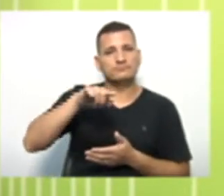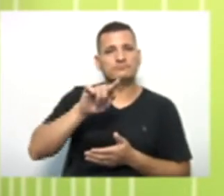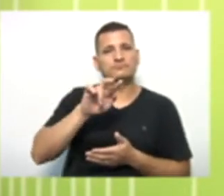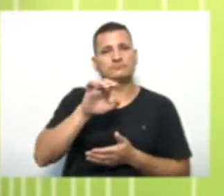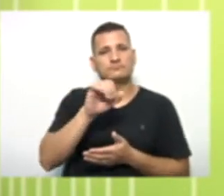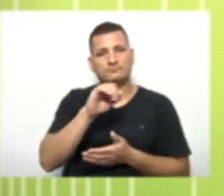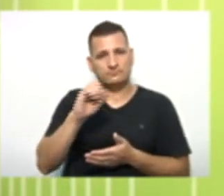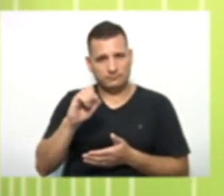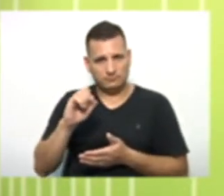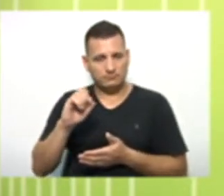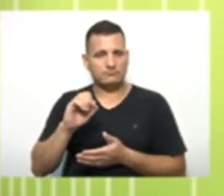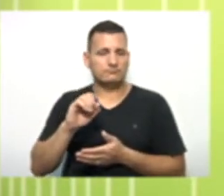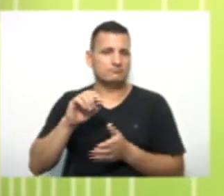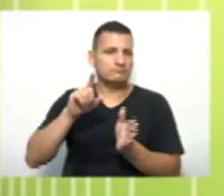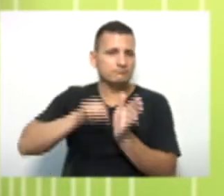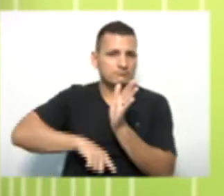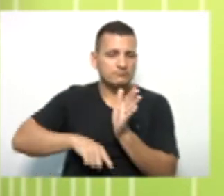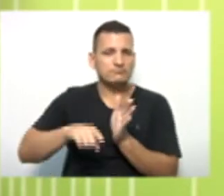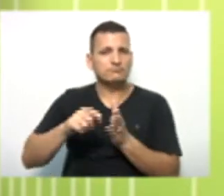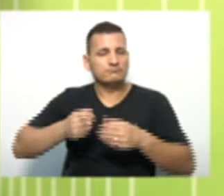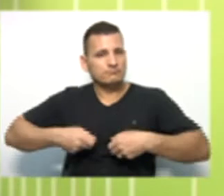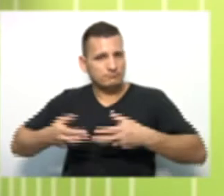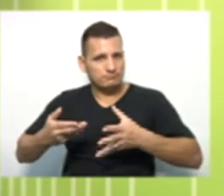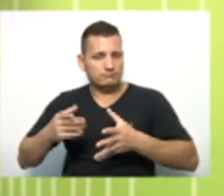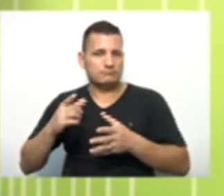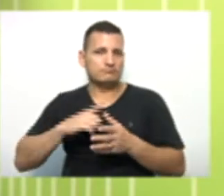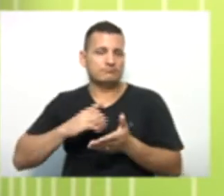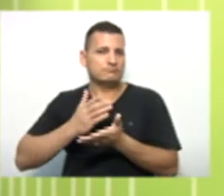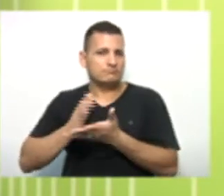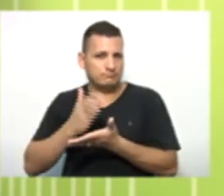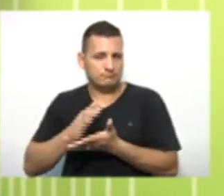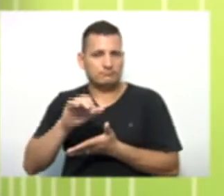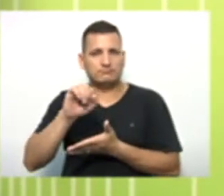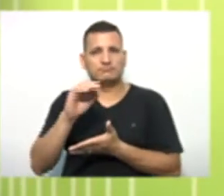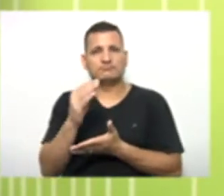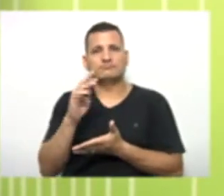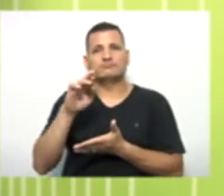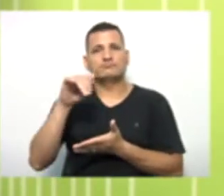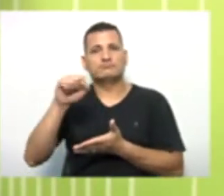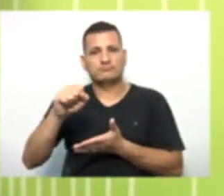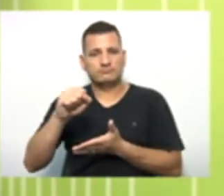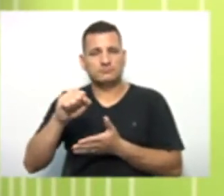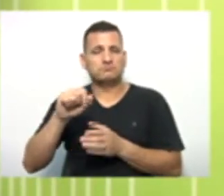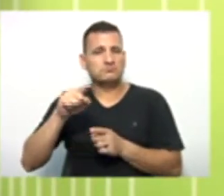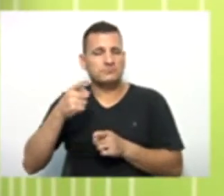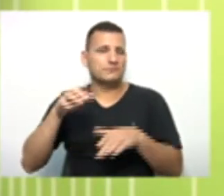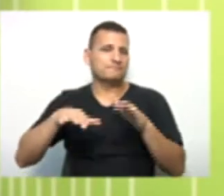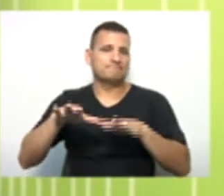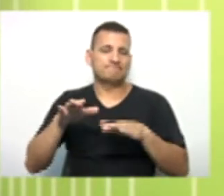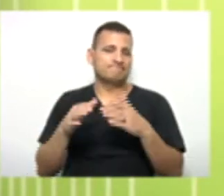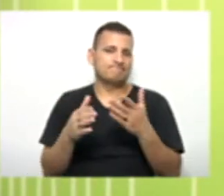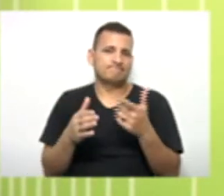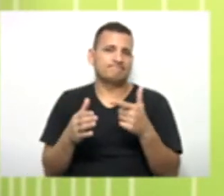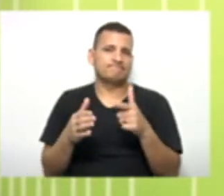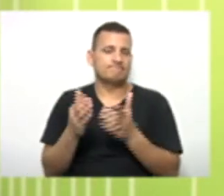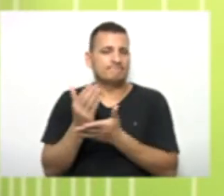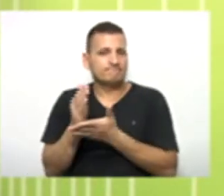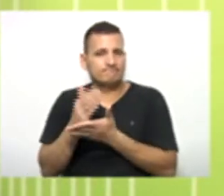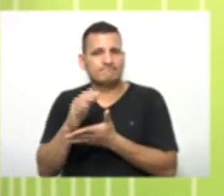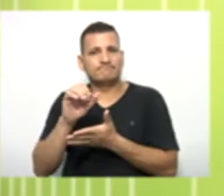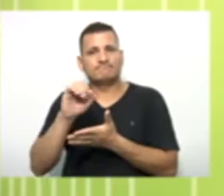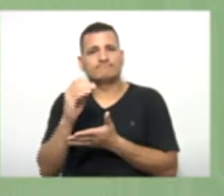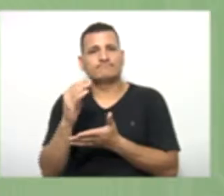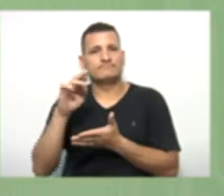gera sobras. O interessante é que sempre aconteça sobra, mas às vezes isso não acontece, né? Gera perdas